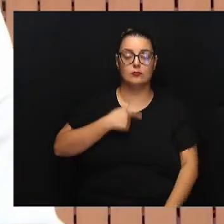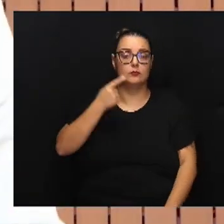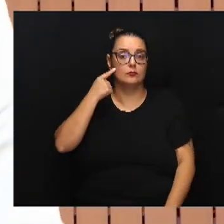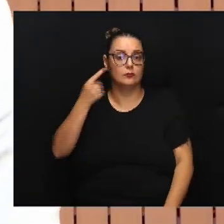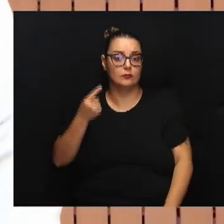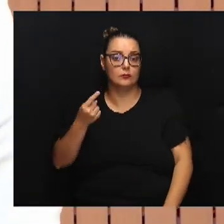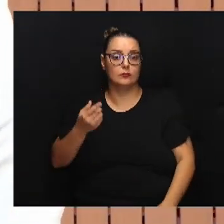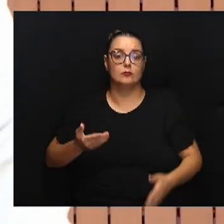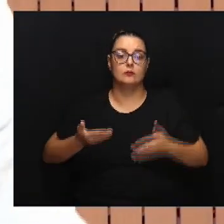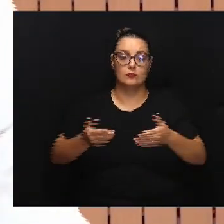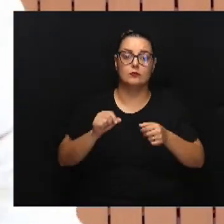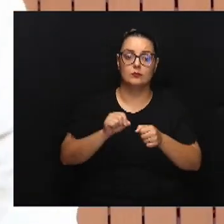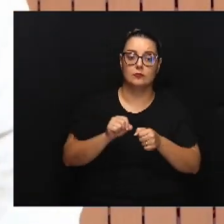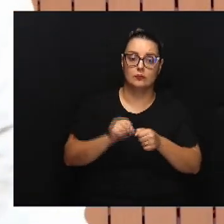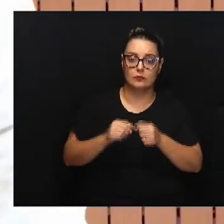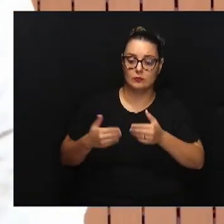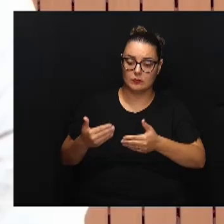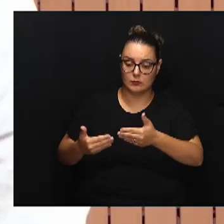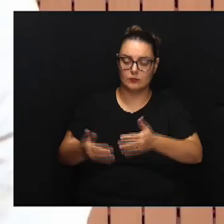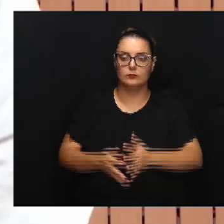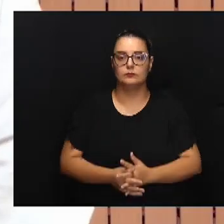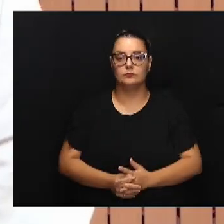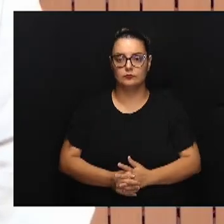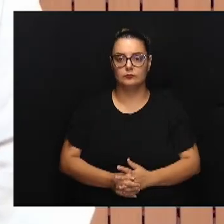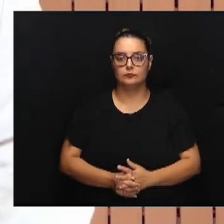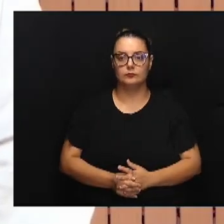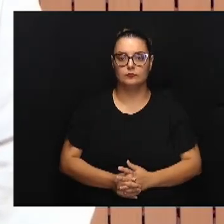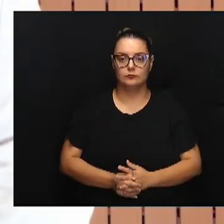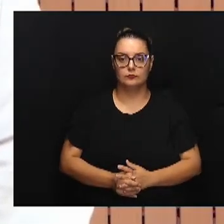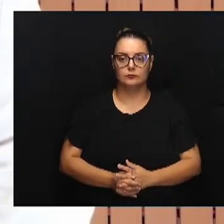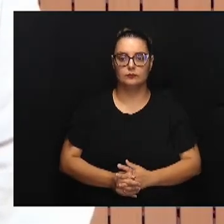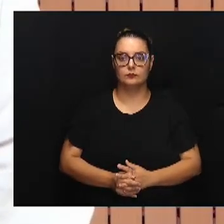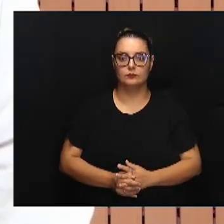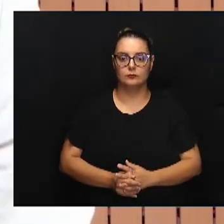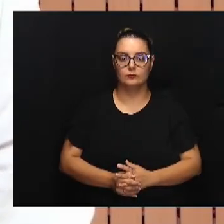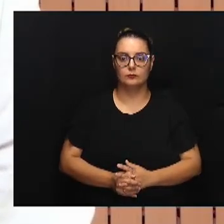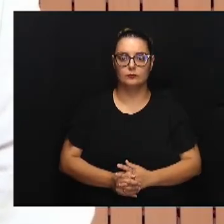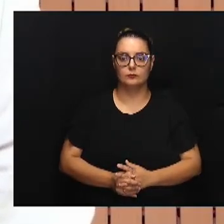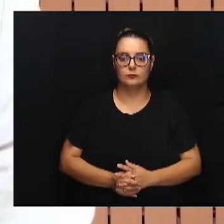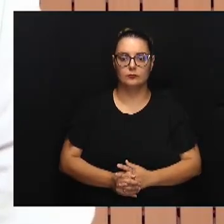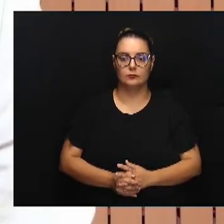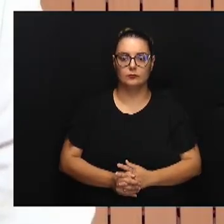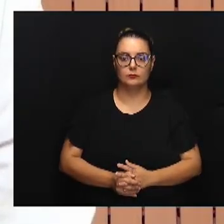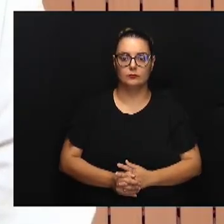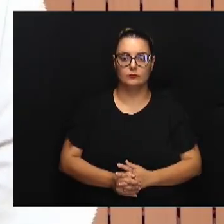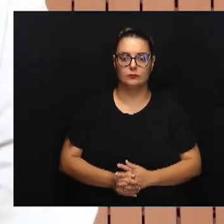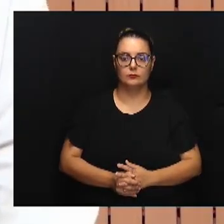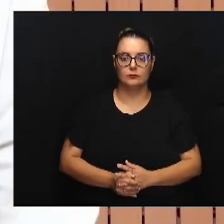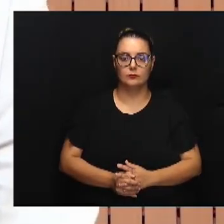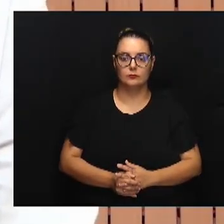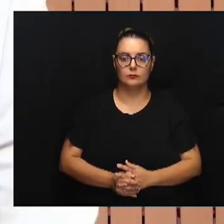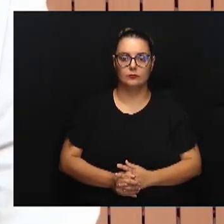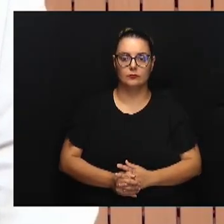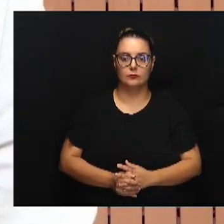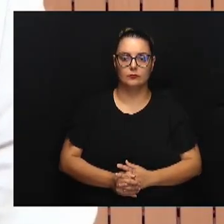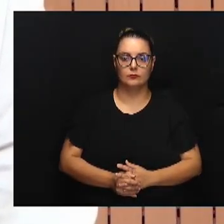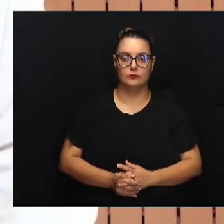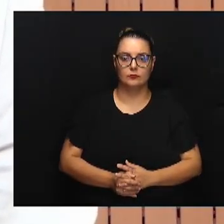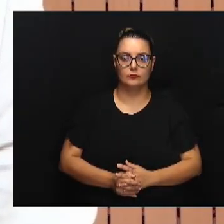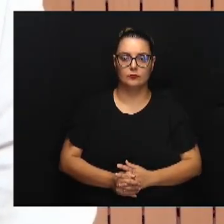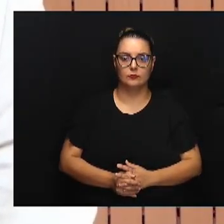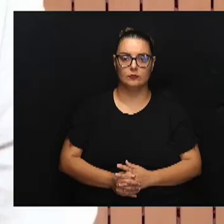de fazer esse processo. E para ir já pode passar, acho que acabou, né?